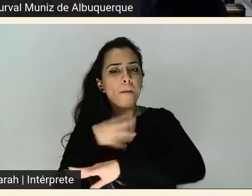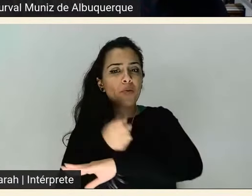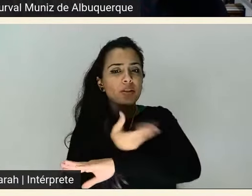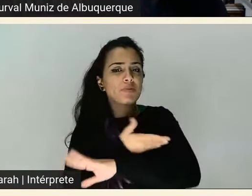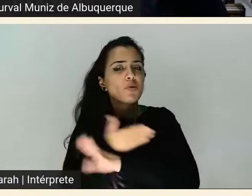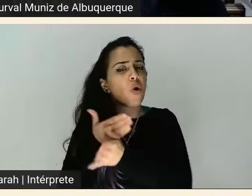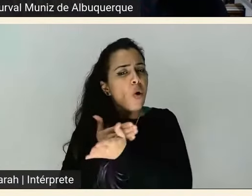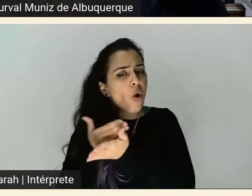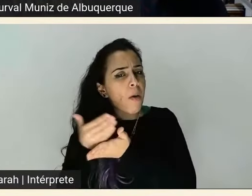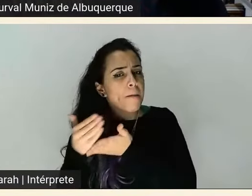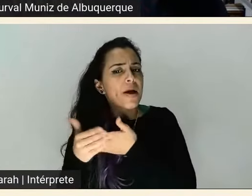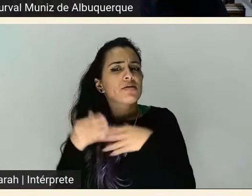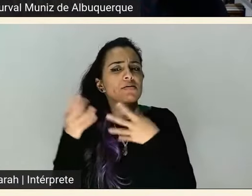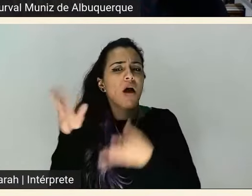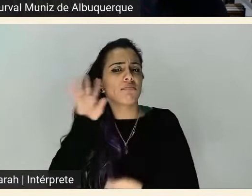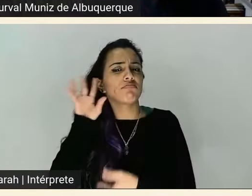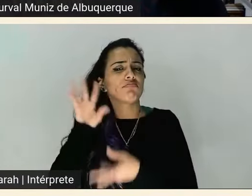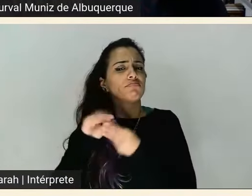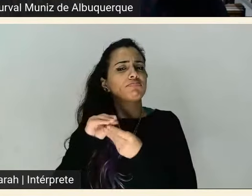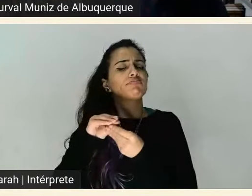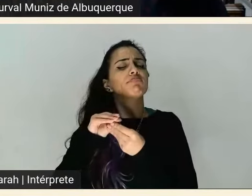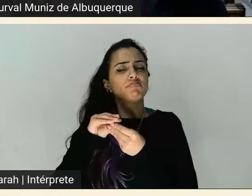essa intelectualidade.